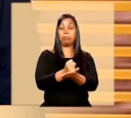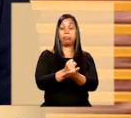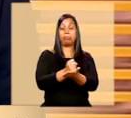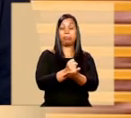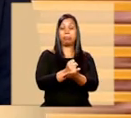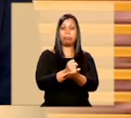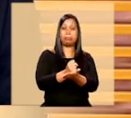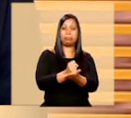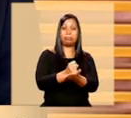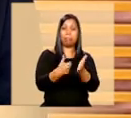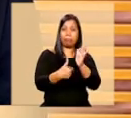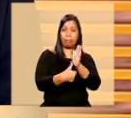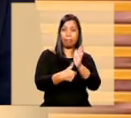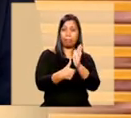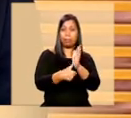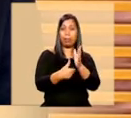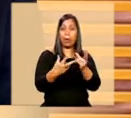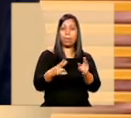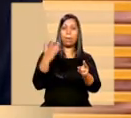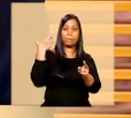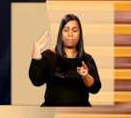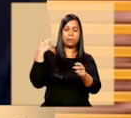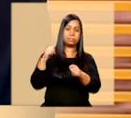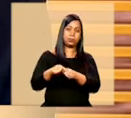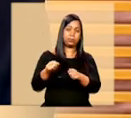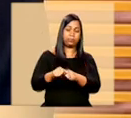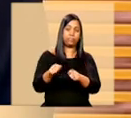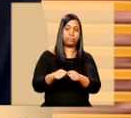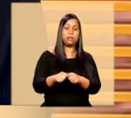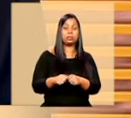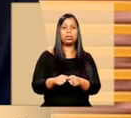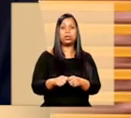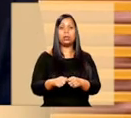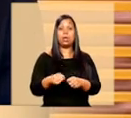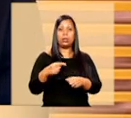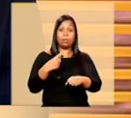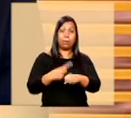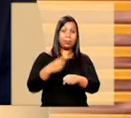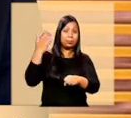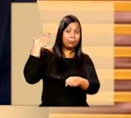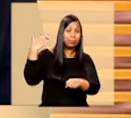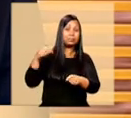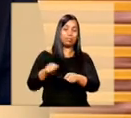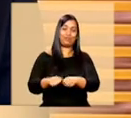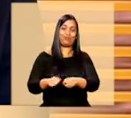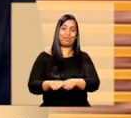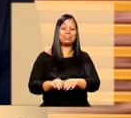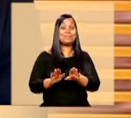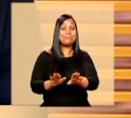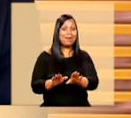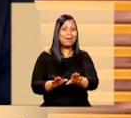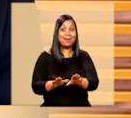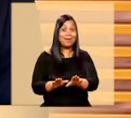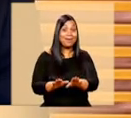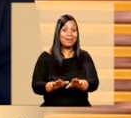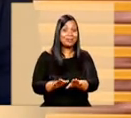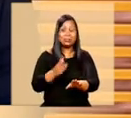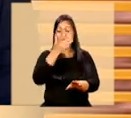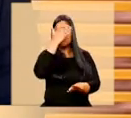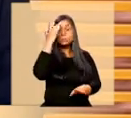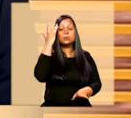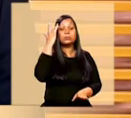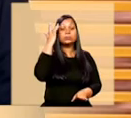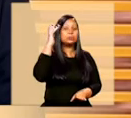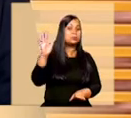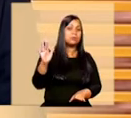em carteira de habilitação, carteira de identidade, como foi no passado. Pois é. Não pode. Em um momento lá no passado foi feito isso. Porém, as pessoas